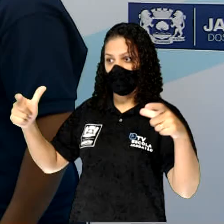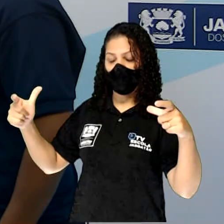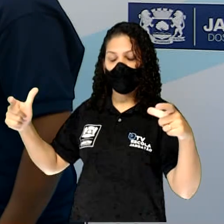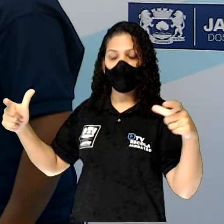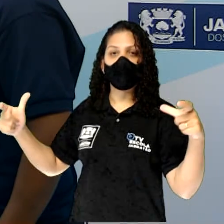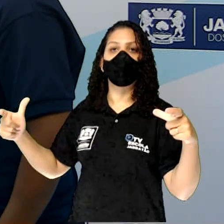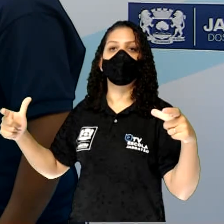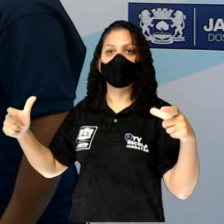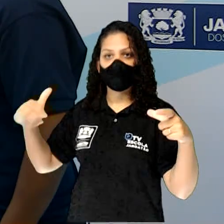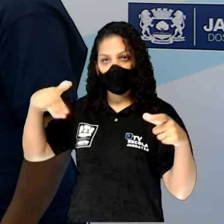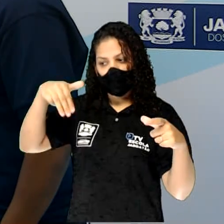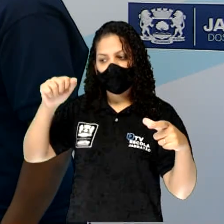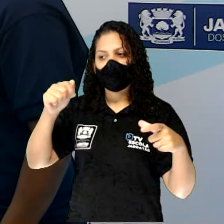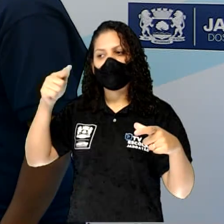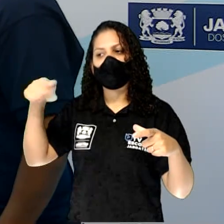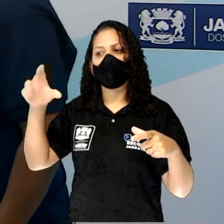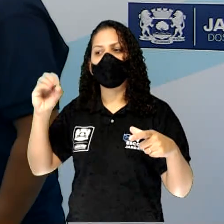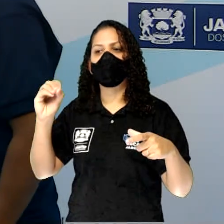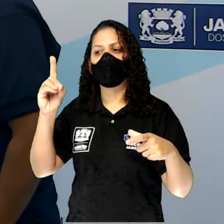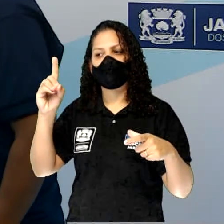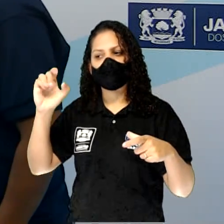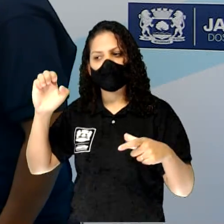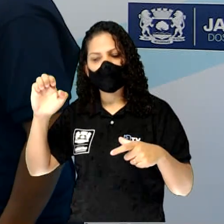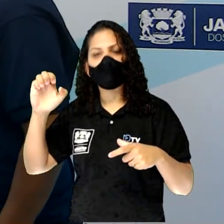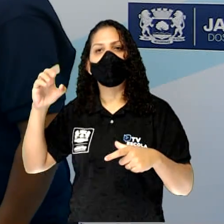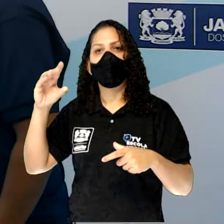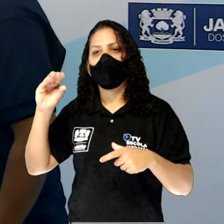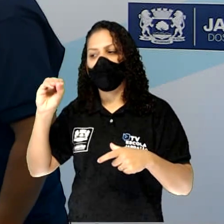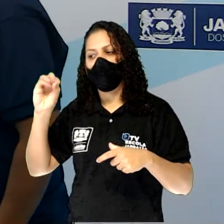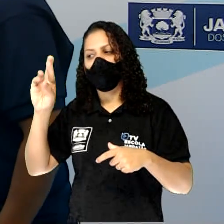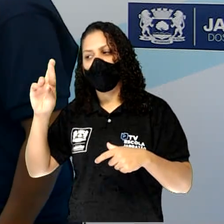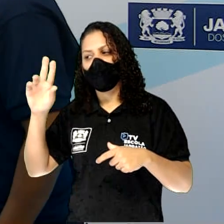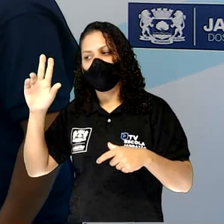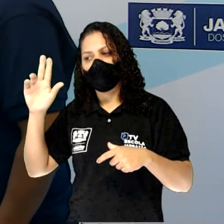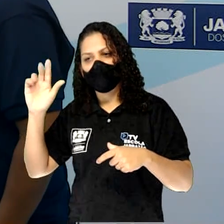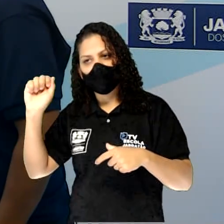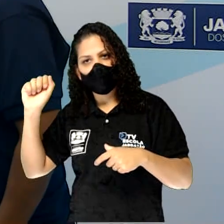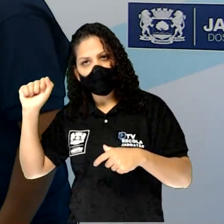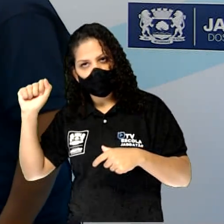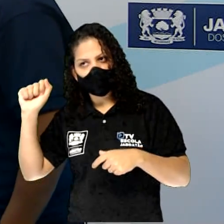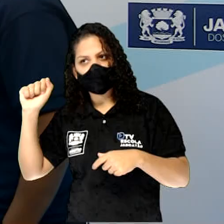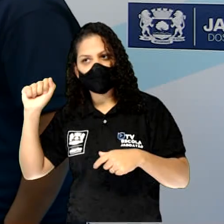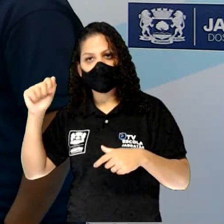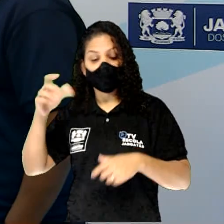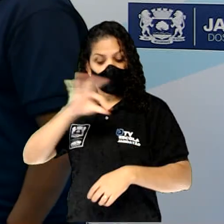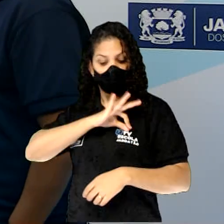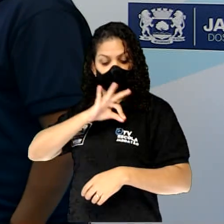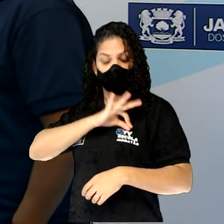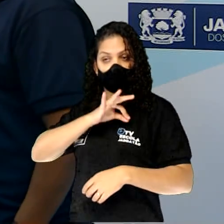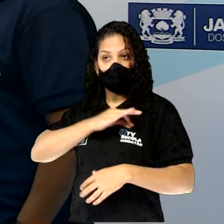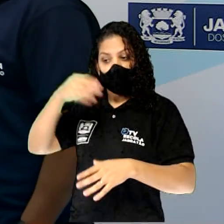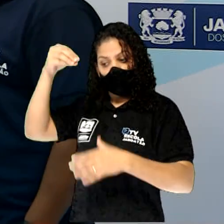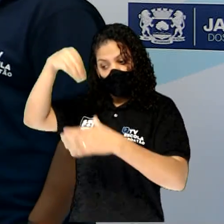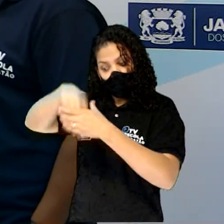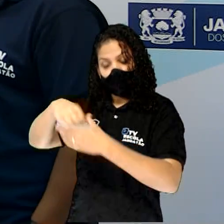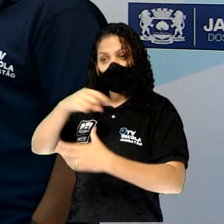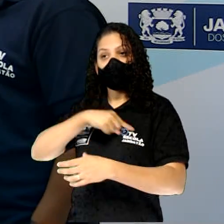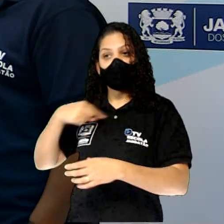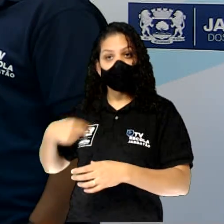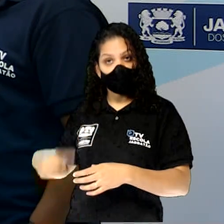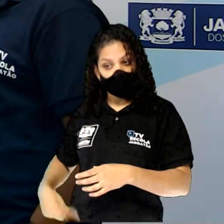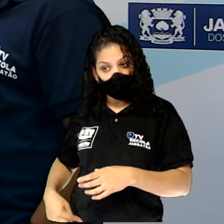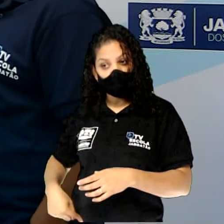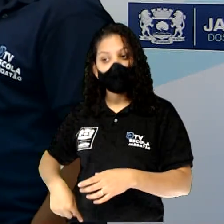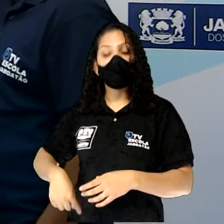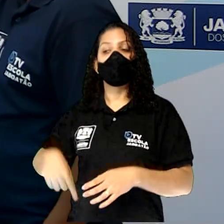bilhões de habitantes. Barata, o salário na China, ele é bem